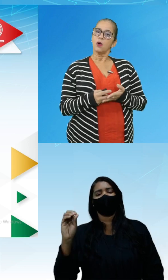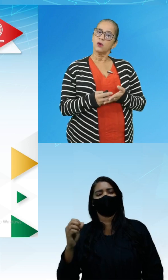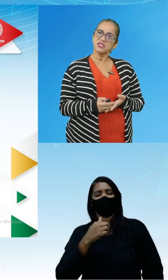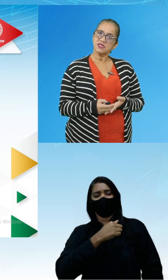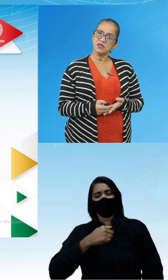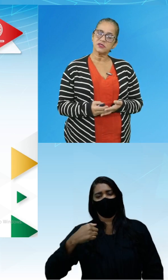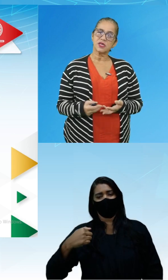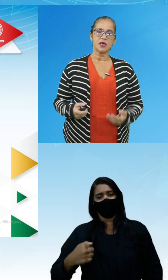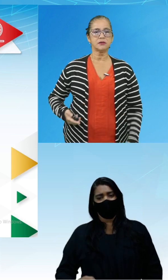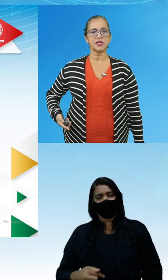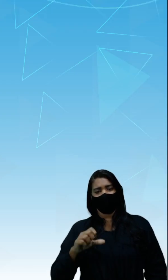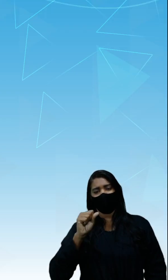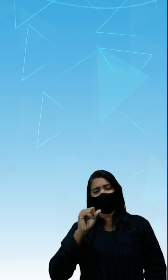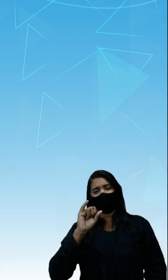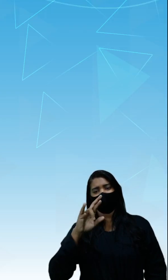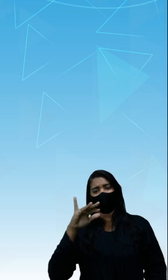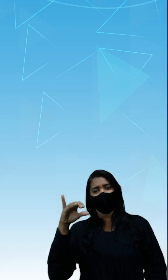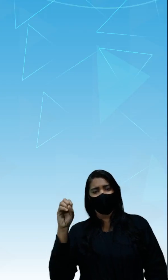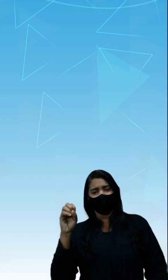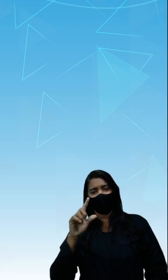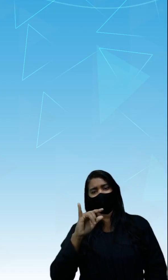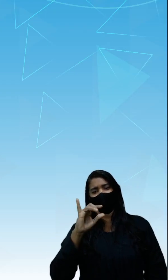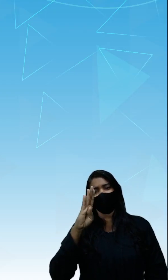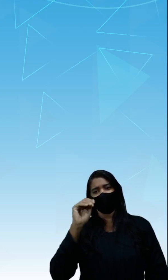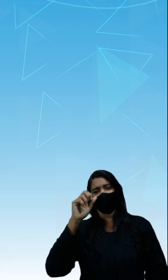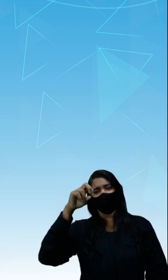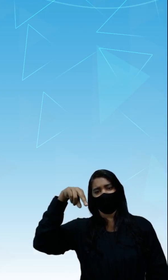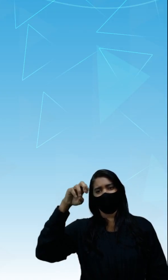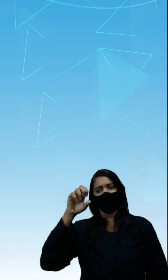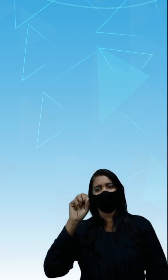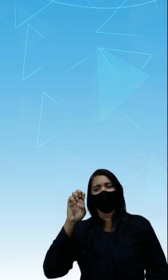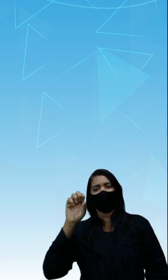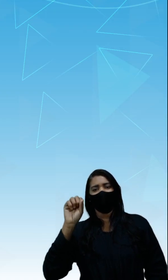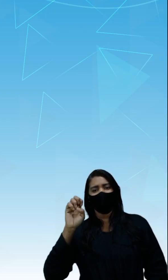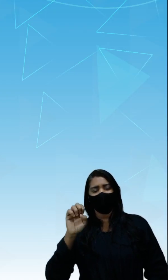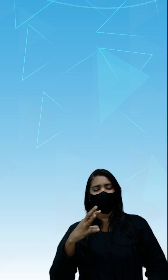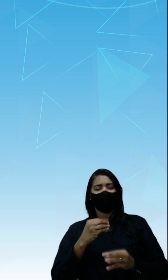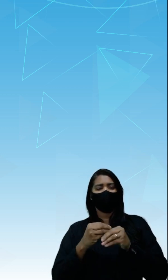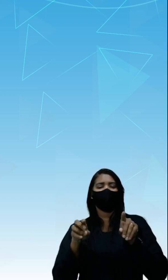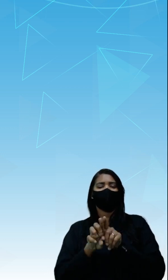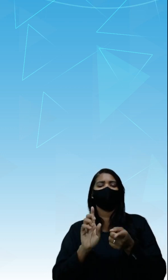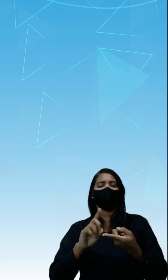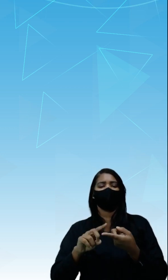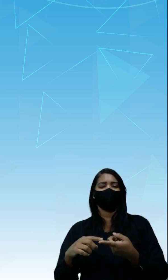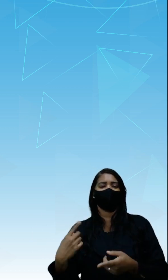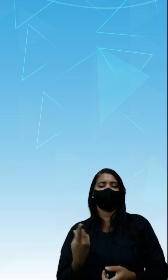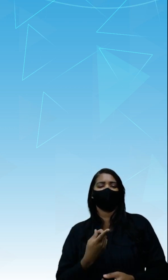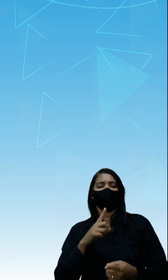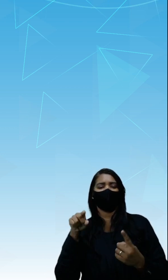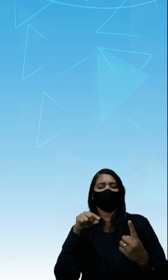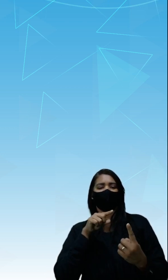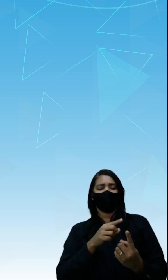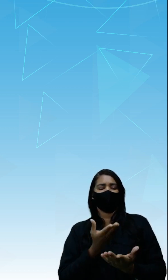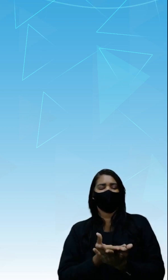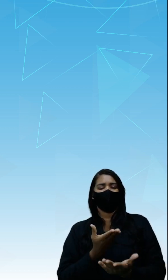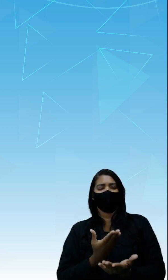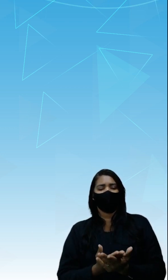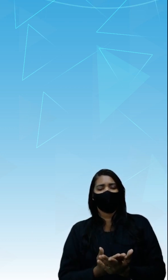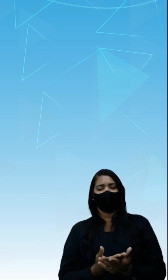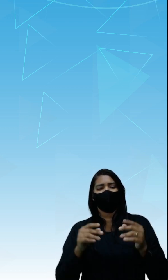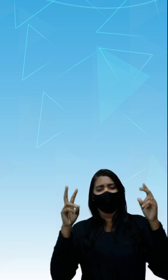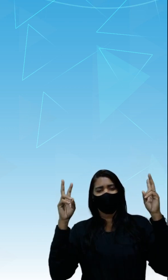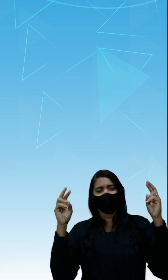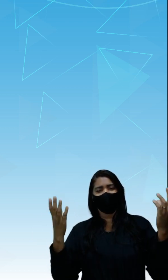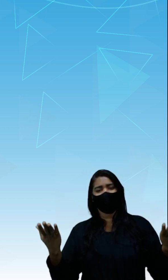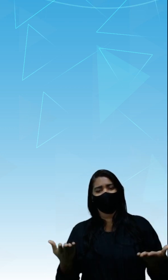japoneses, os sírios e os libaneses. Bom, quando a gente tem esse objetivo da nossa aula de